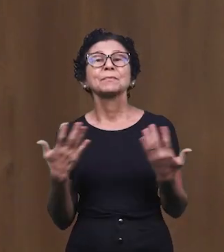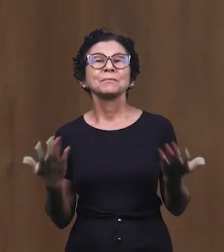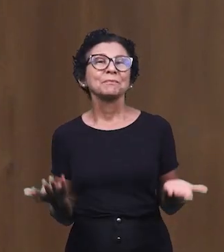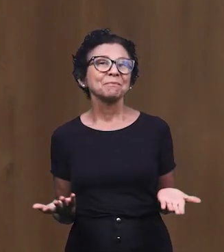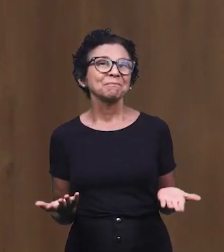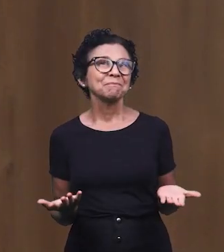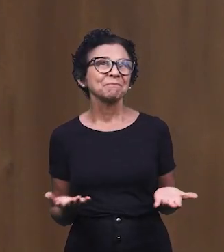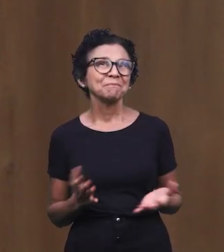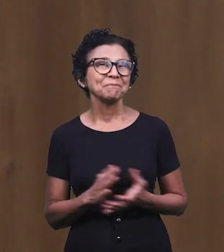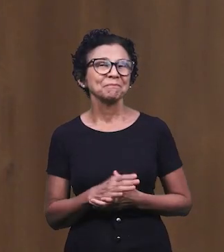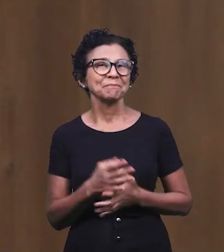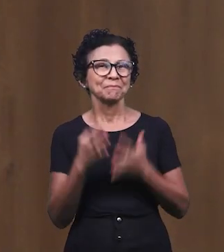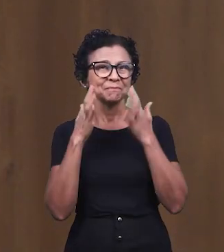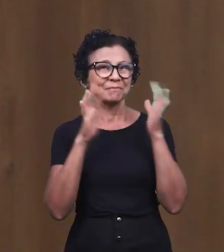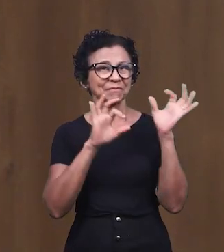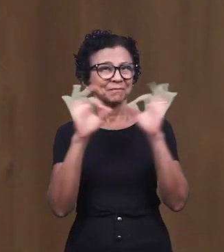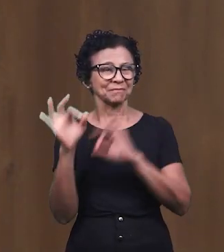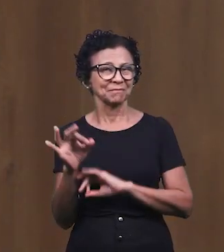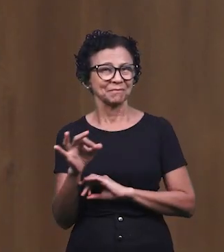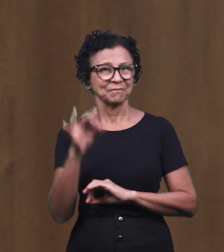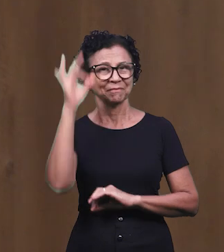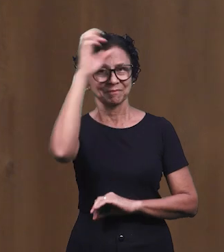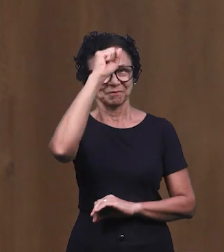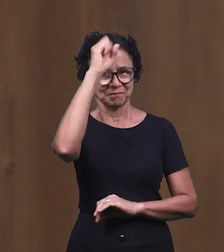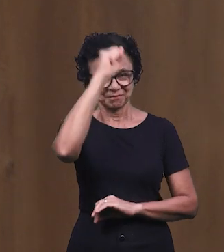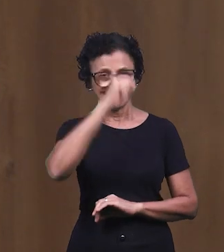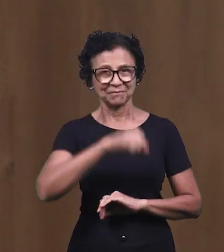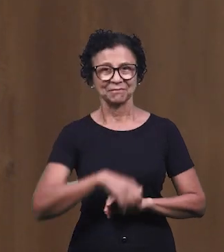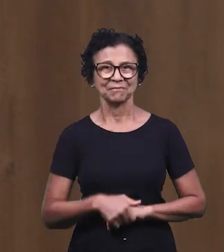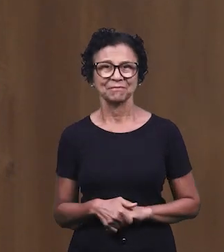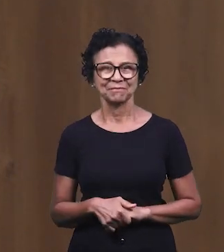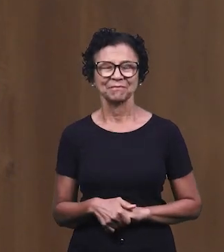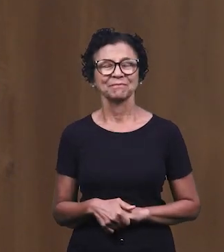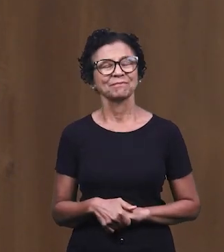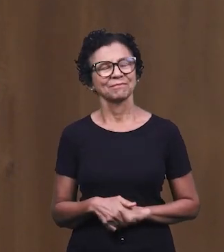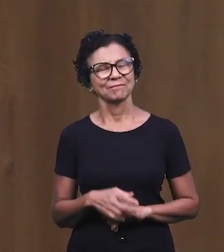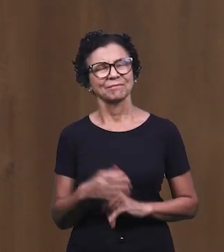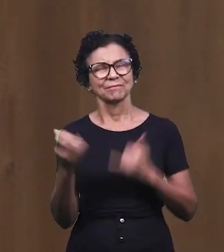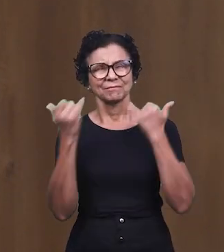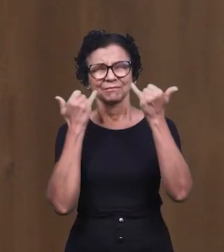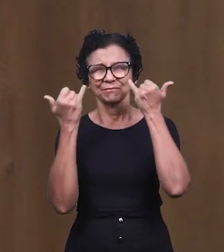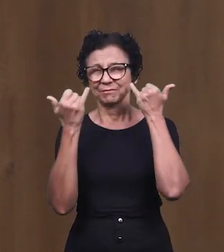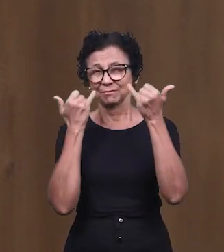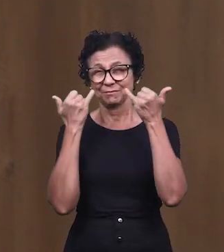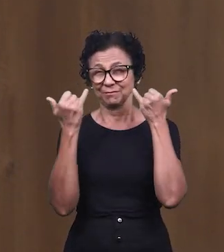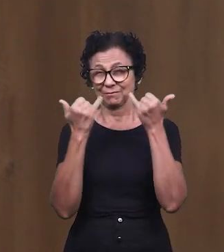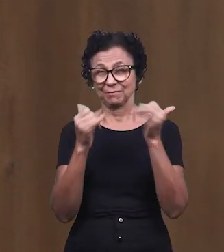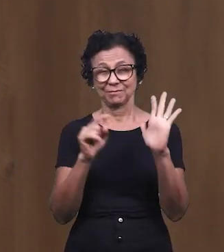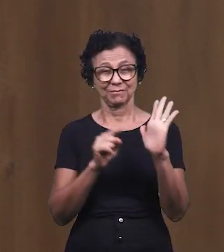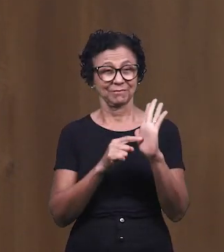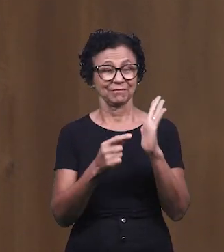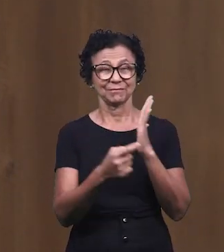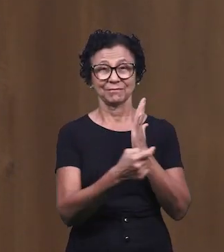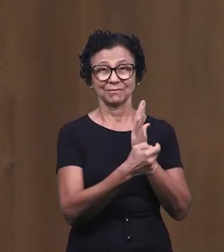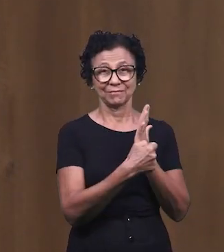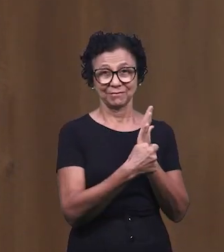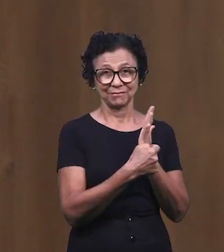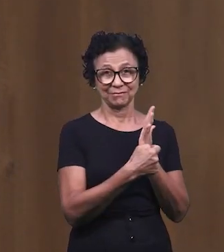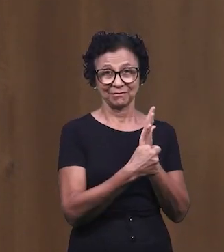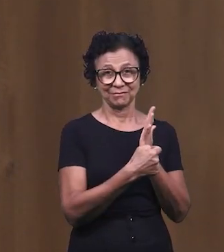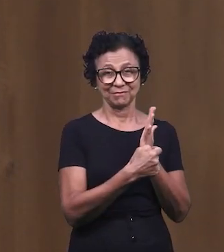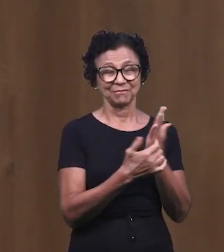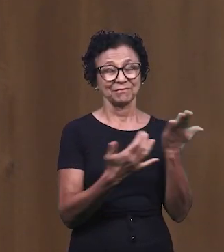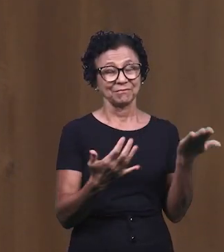E aí, assistiu? Aprendeu um pouco mais? A gente sabe que é muita informação, metáforas até para